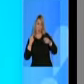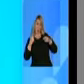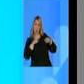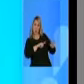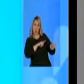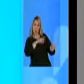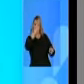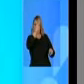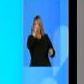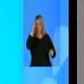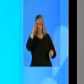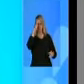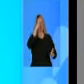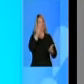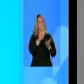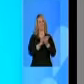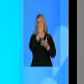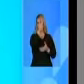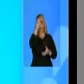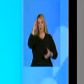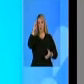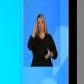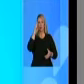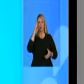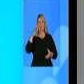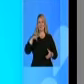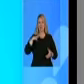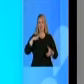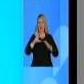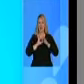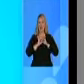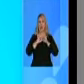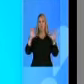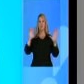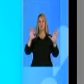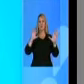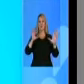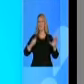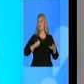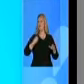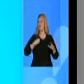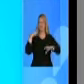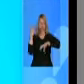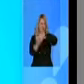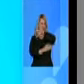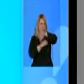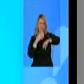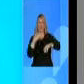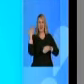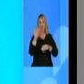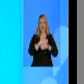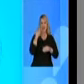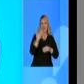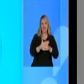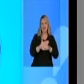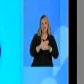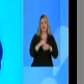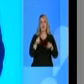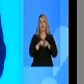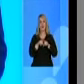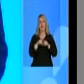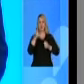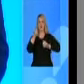não acredito no Uber. As cidades que estão regulamentando o Uber estão vivendo o caos para todos, para o taxista, para o motorista de Uber. E